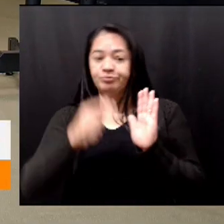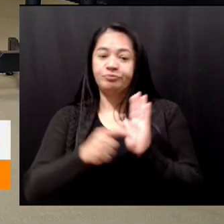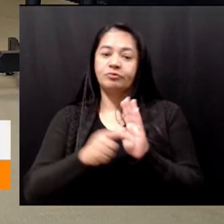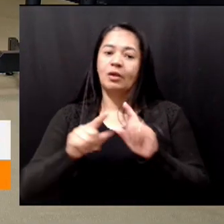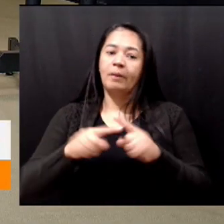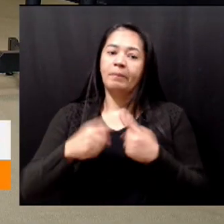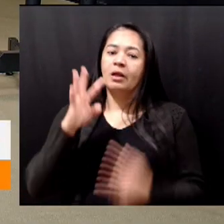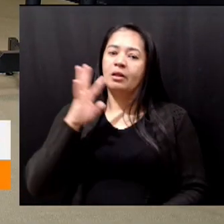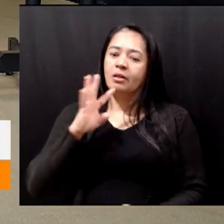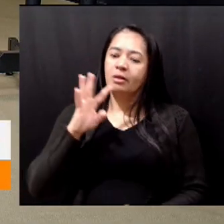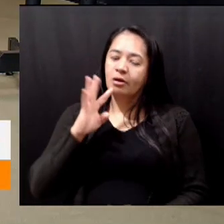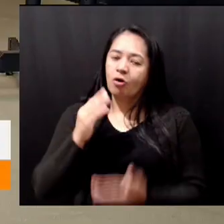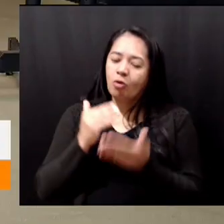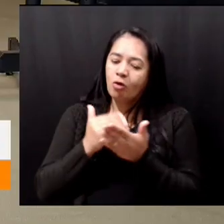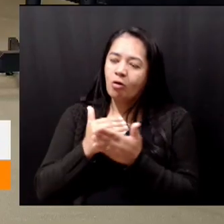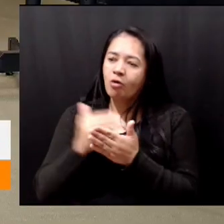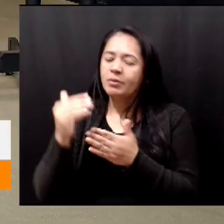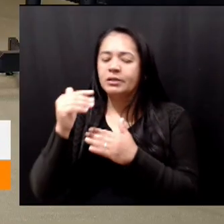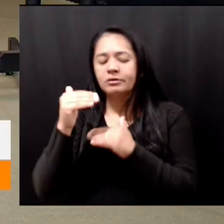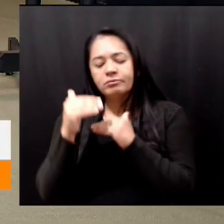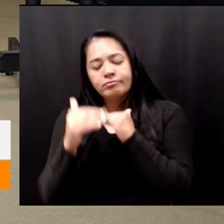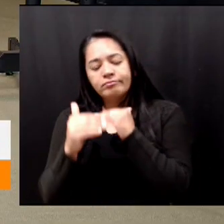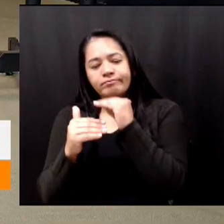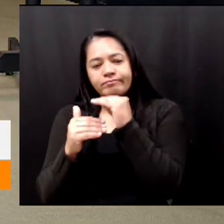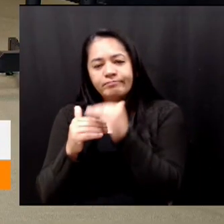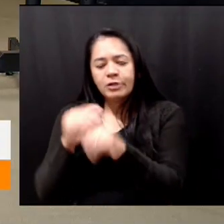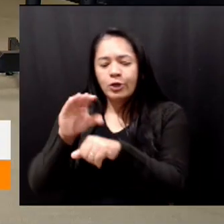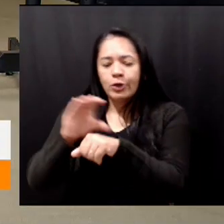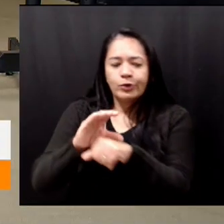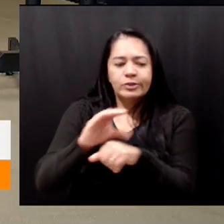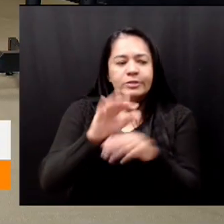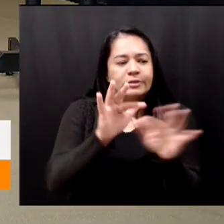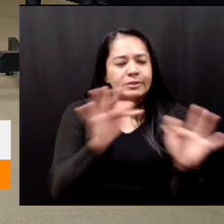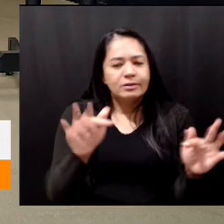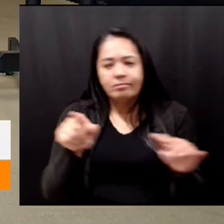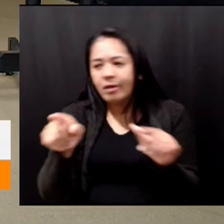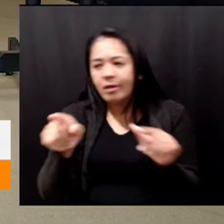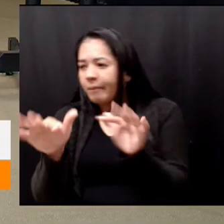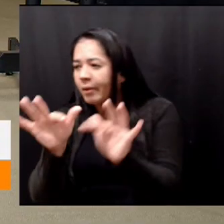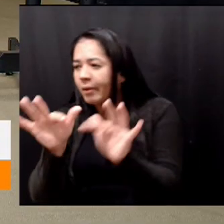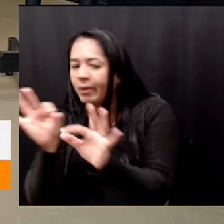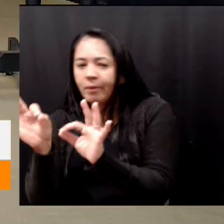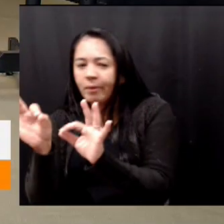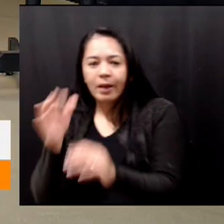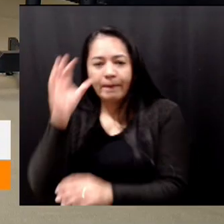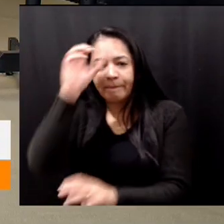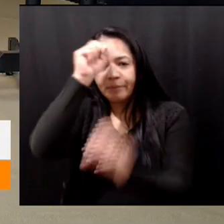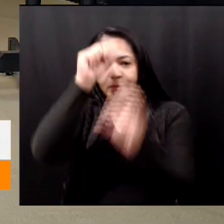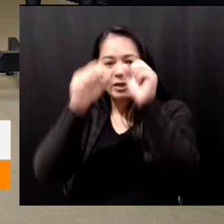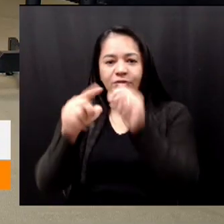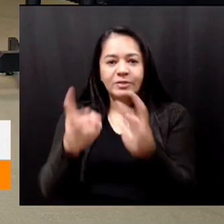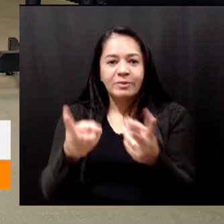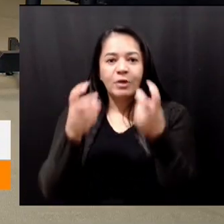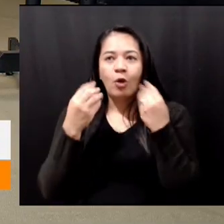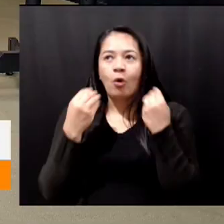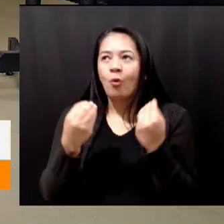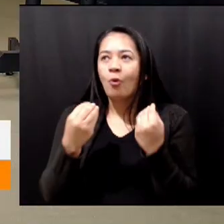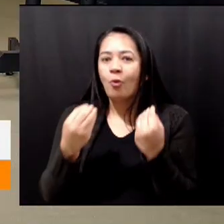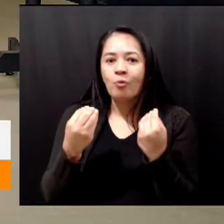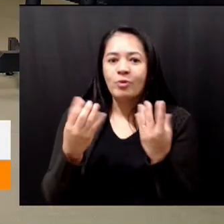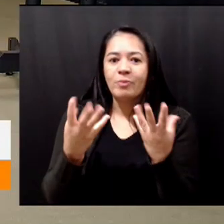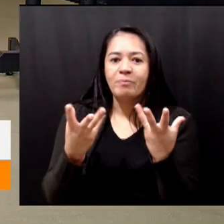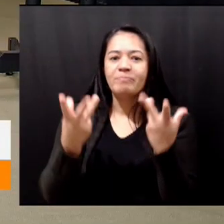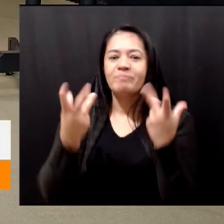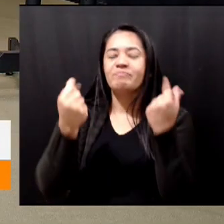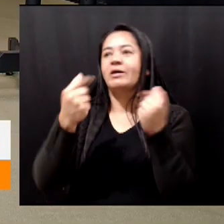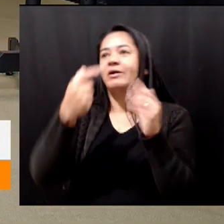primeiro degrau ali, busca, faz um cursinho aqui, aprende a mexer ali, aí depois você vai ver quão grande é essa tal de inteligência